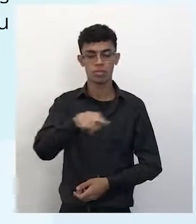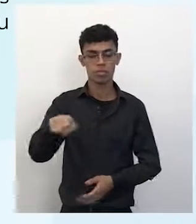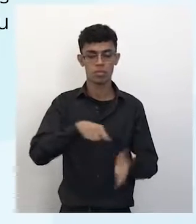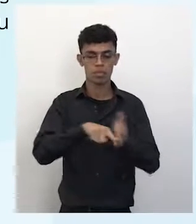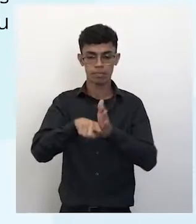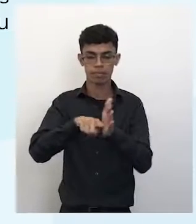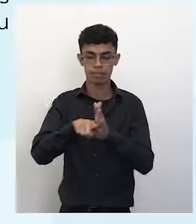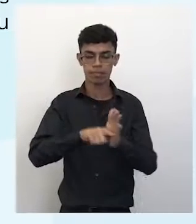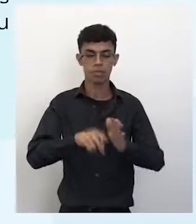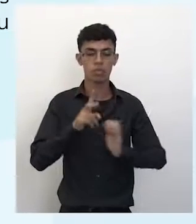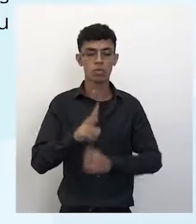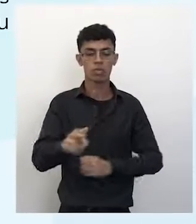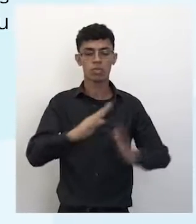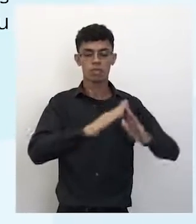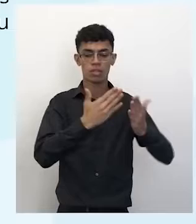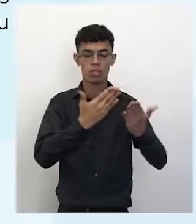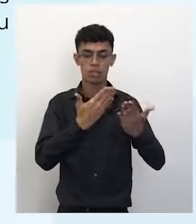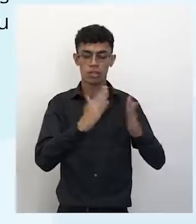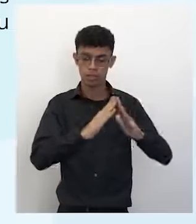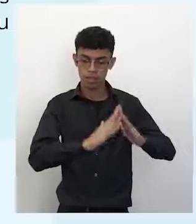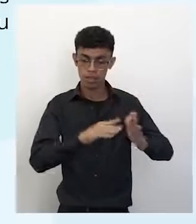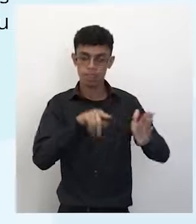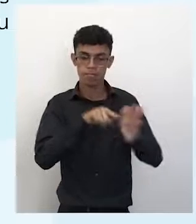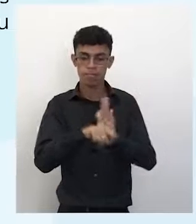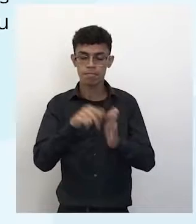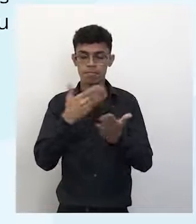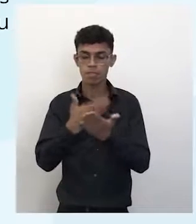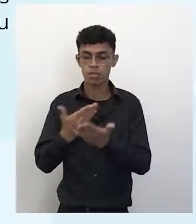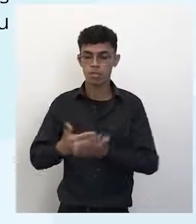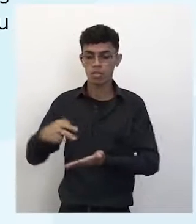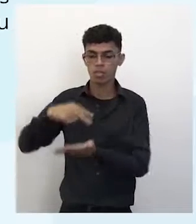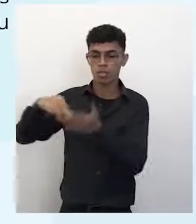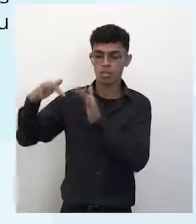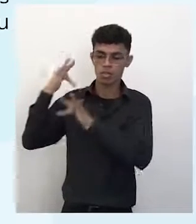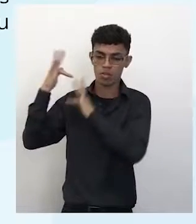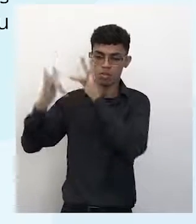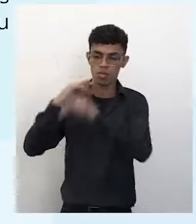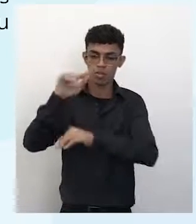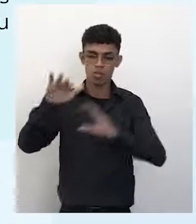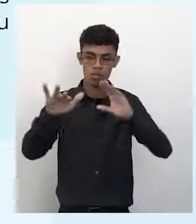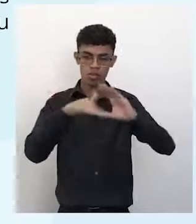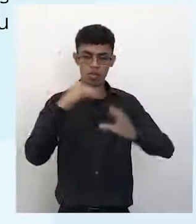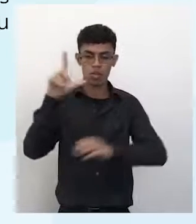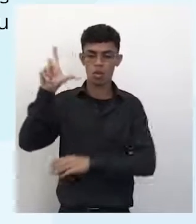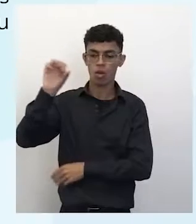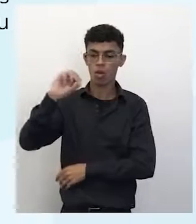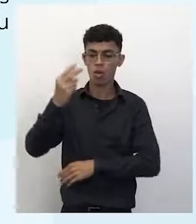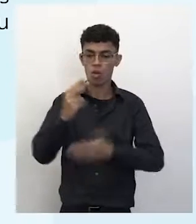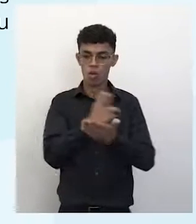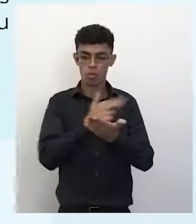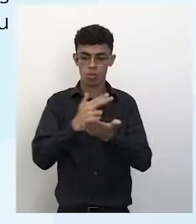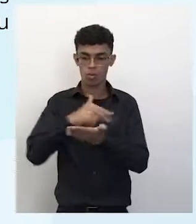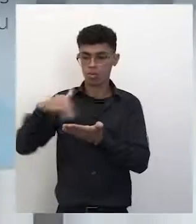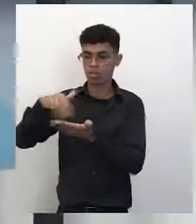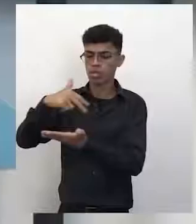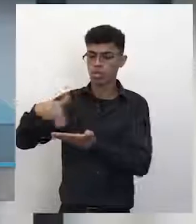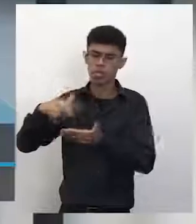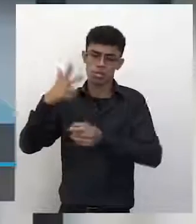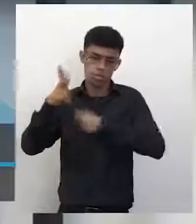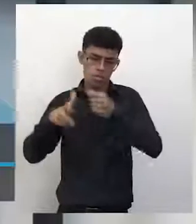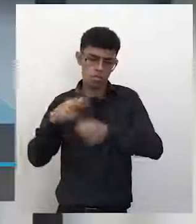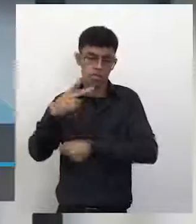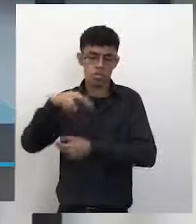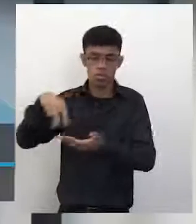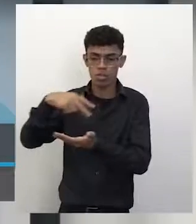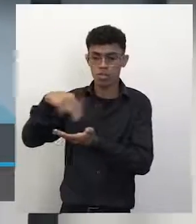pesquisa em casa, procure mais danças folclóricas e depois você pode me mandar vídeos, fotos suas ou desenho dessas danças, até foto ou